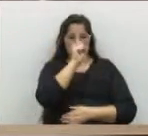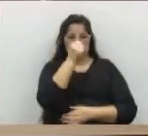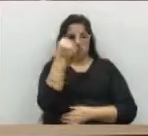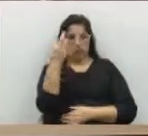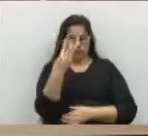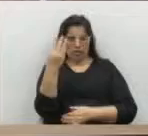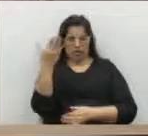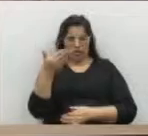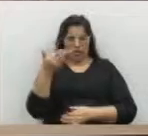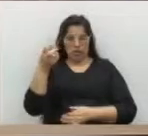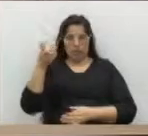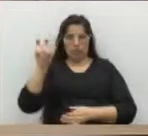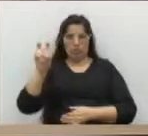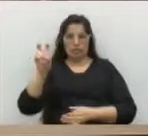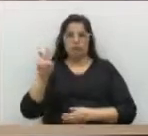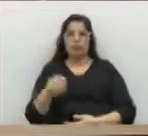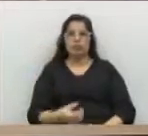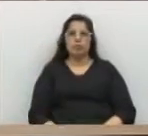83/2015.